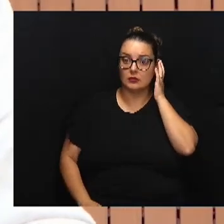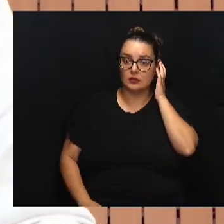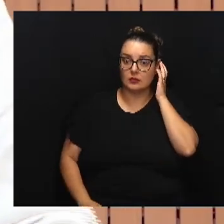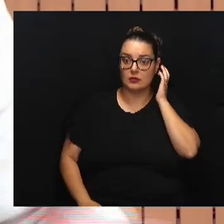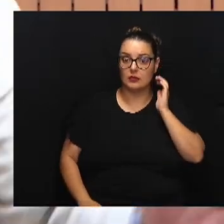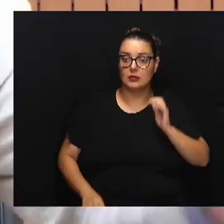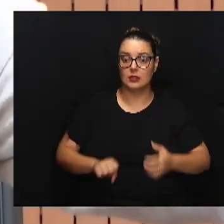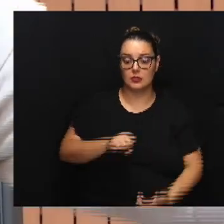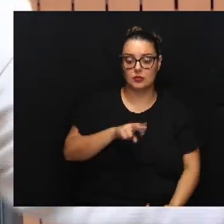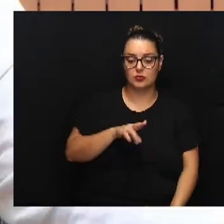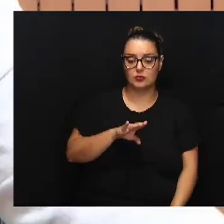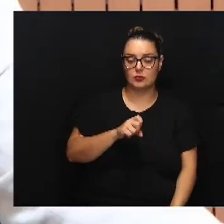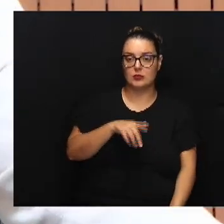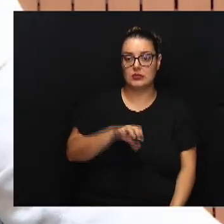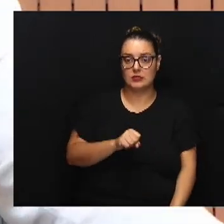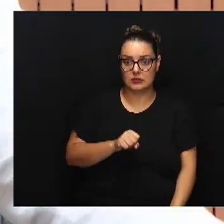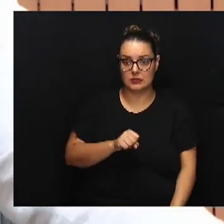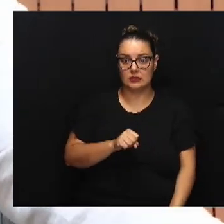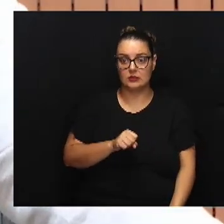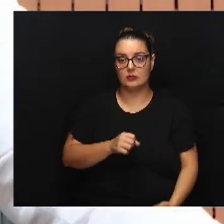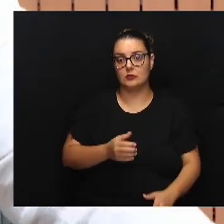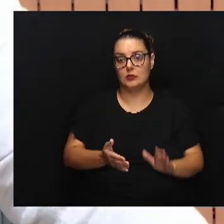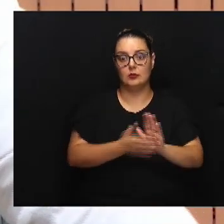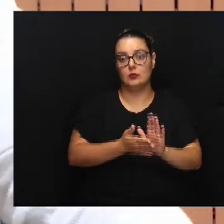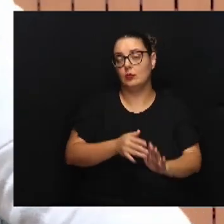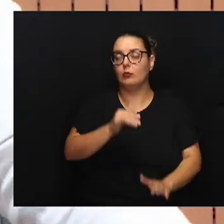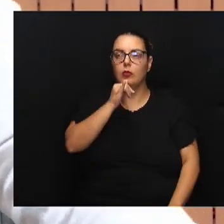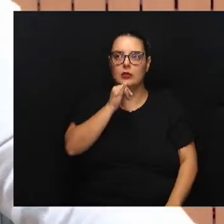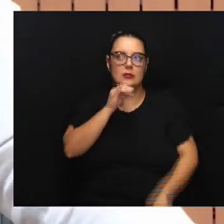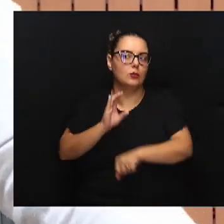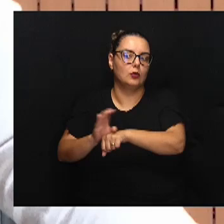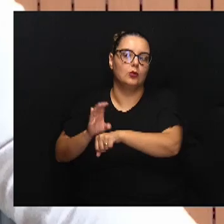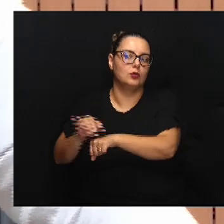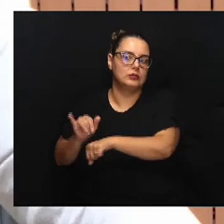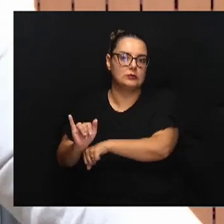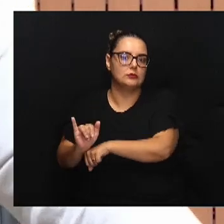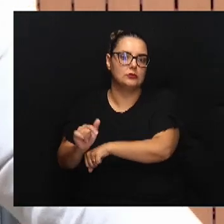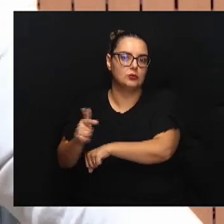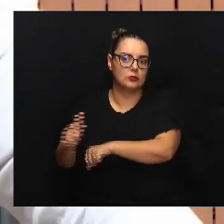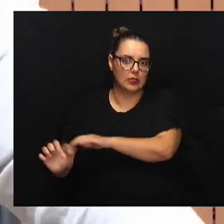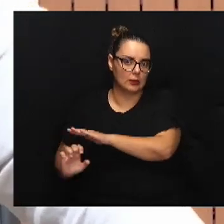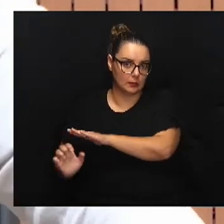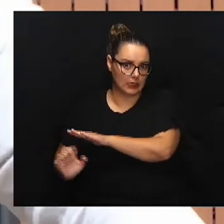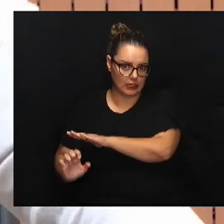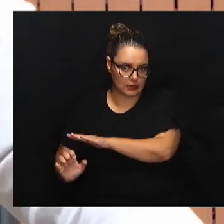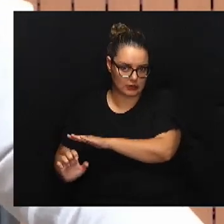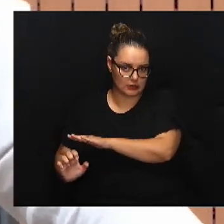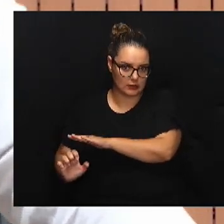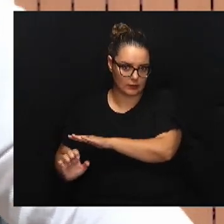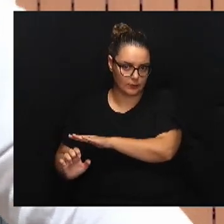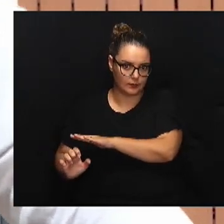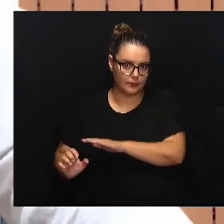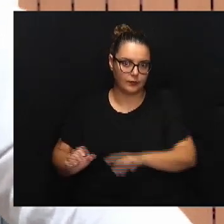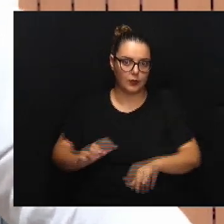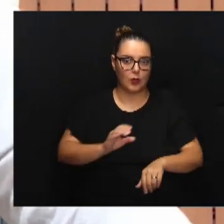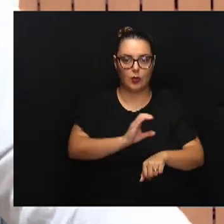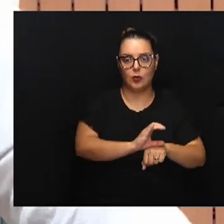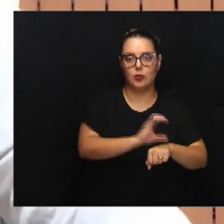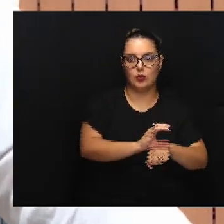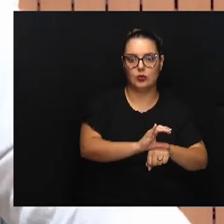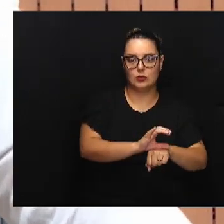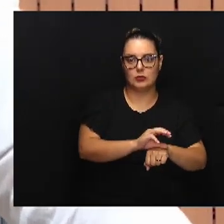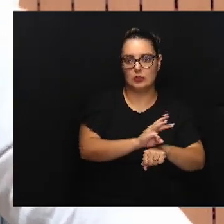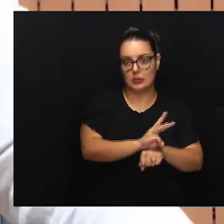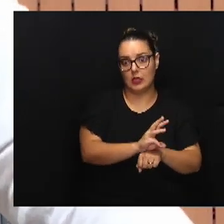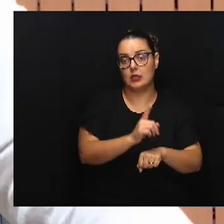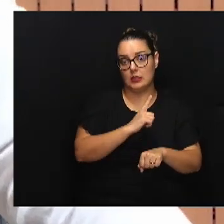da proposta. Então, o cursinho Y não tem personalidade jurídica. O cursinho W tem personalidade